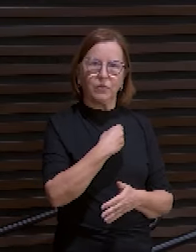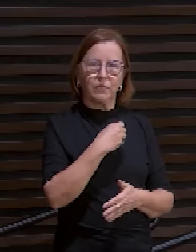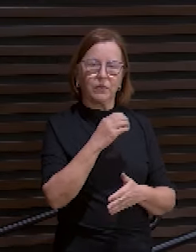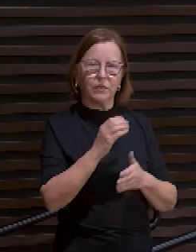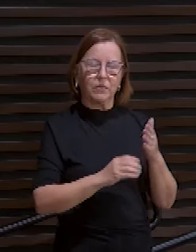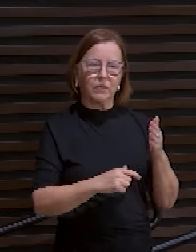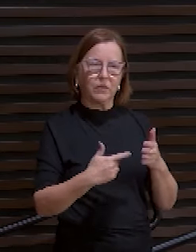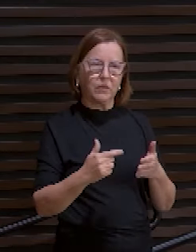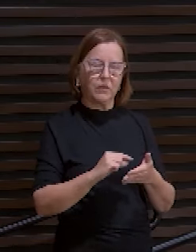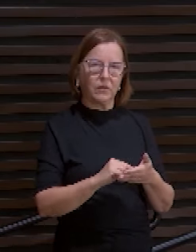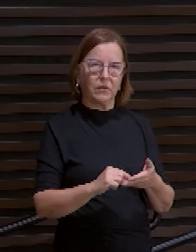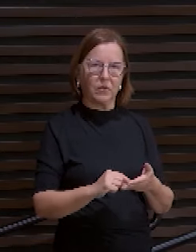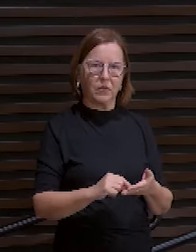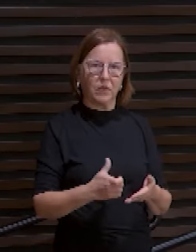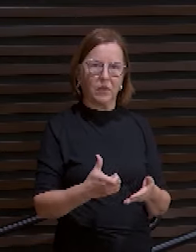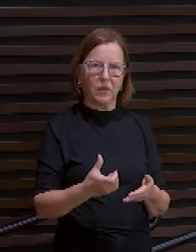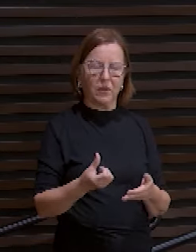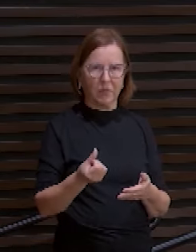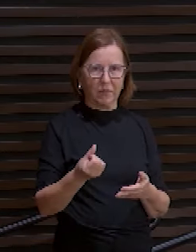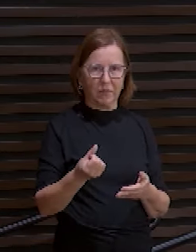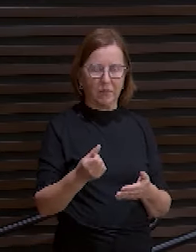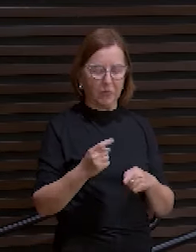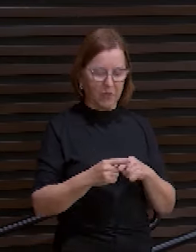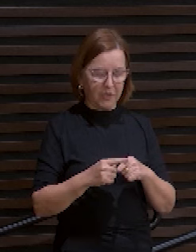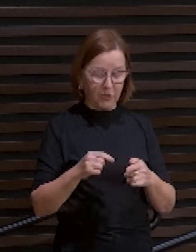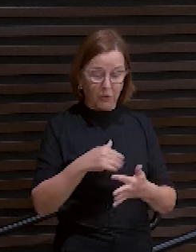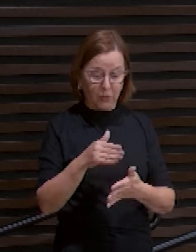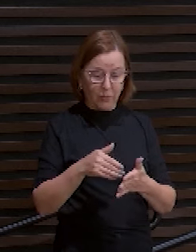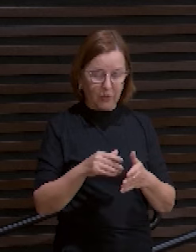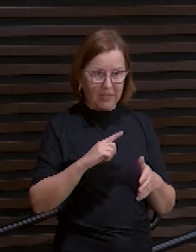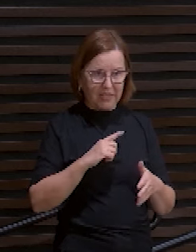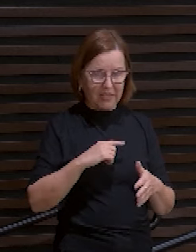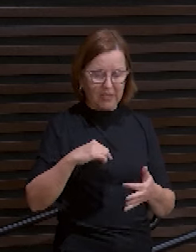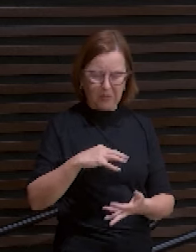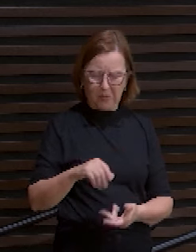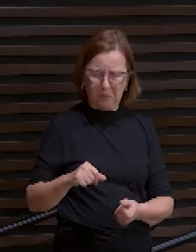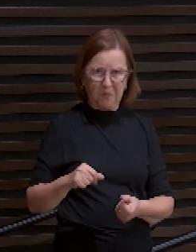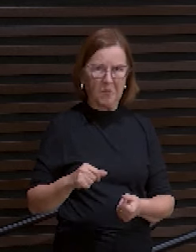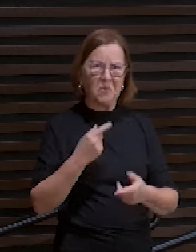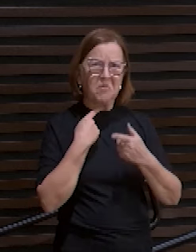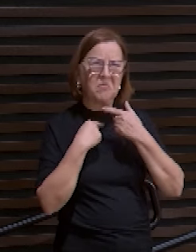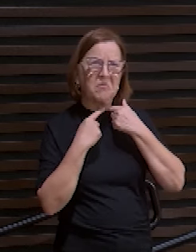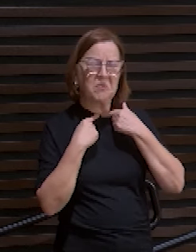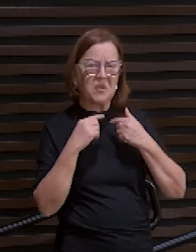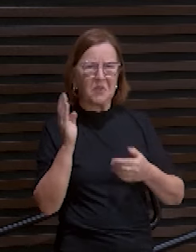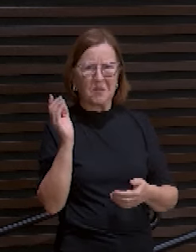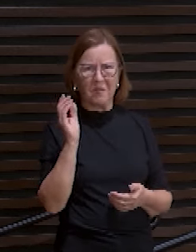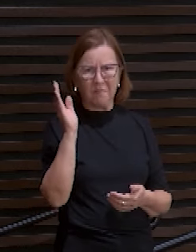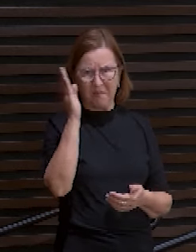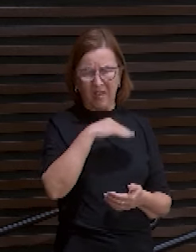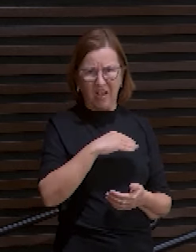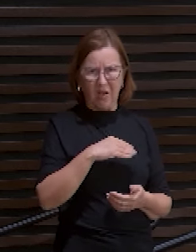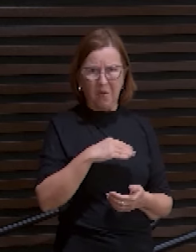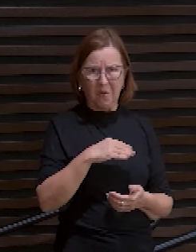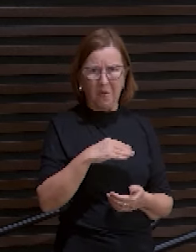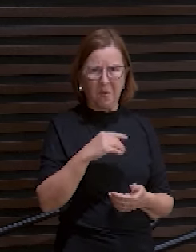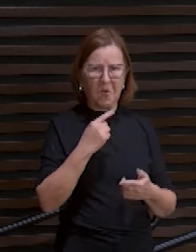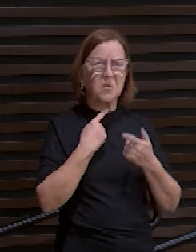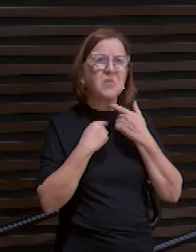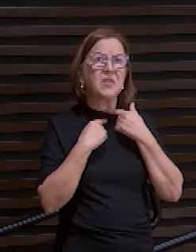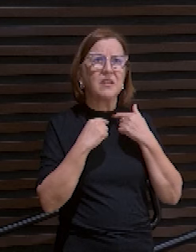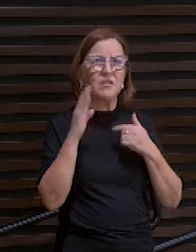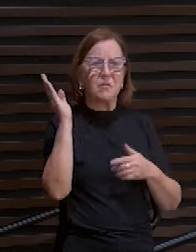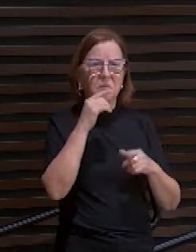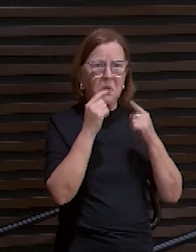2:16 tudo que há no mundo a concupiscência da Carne a concupiscência doss e a